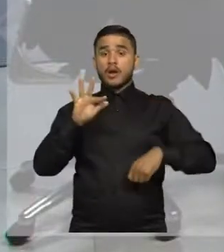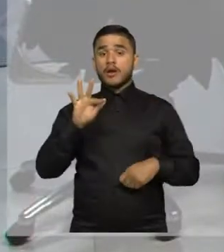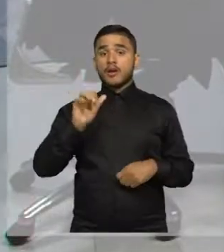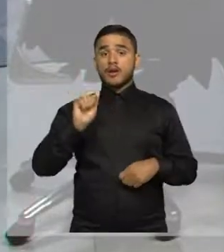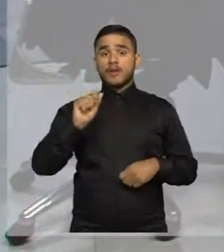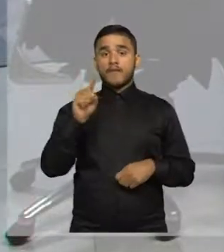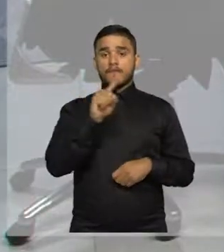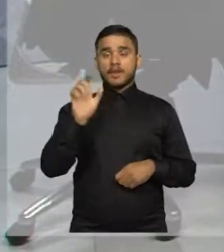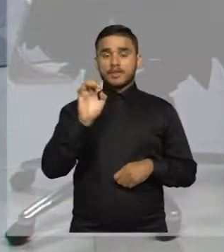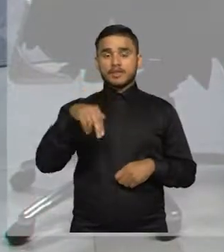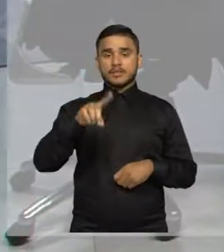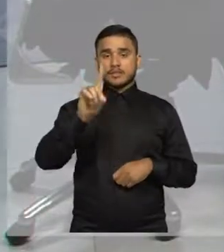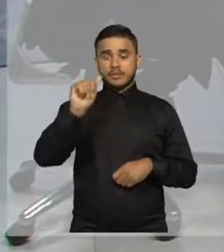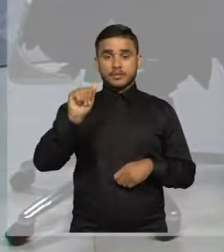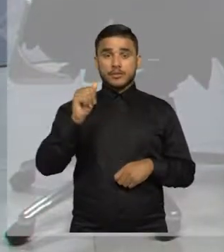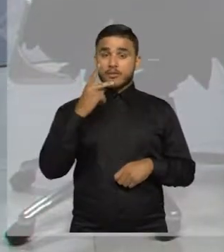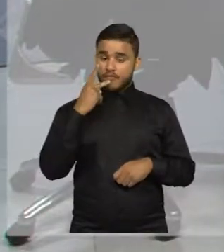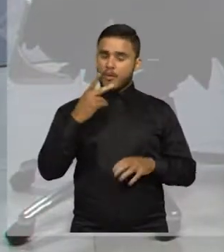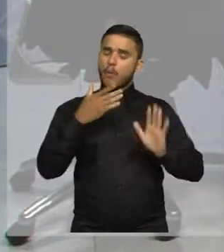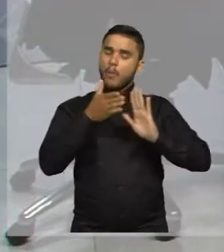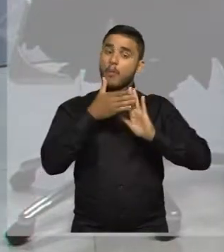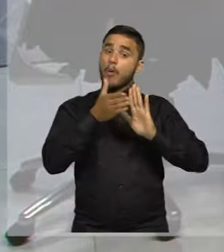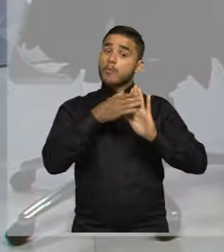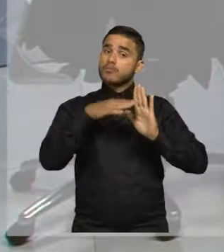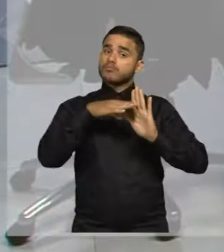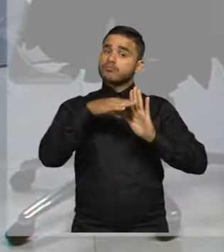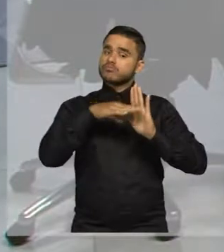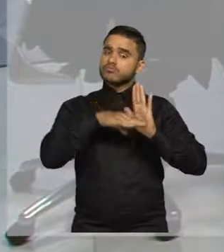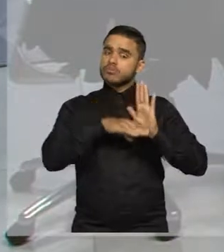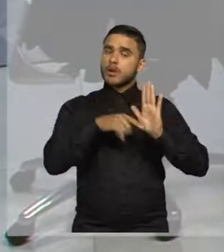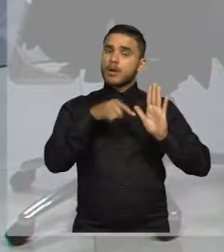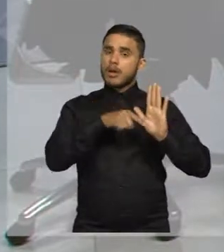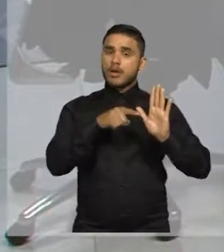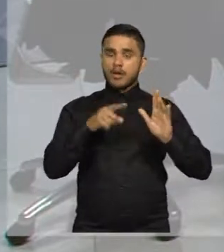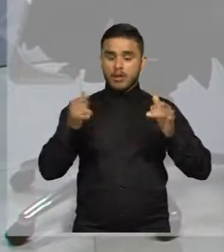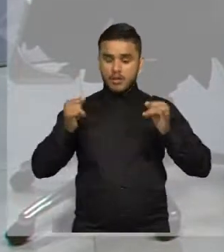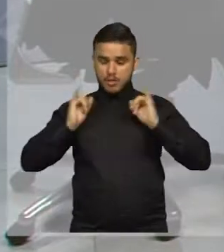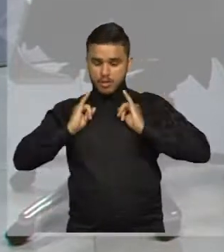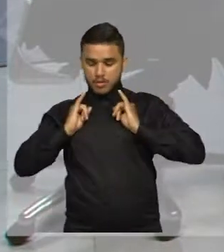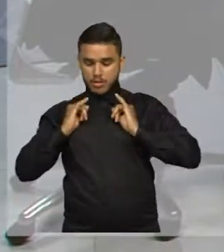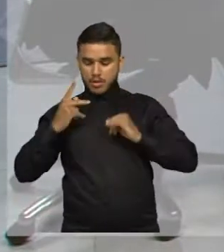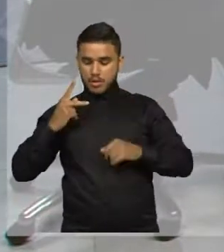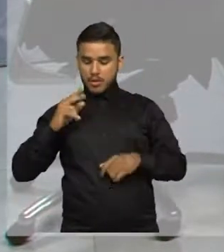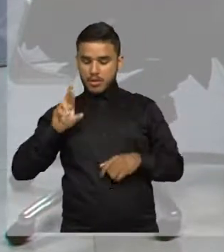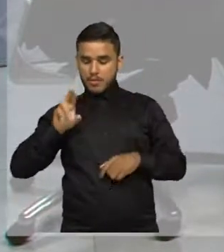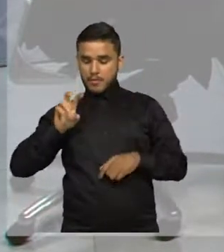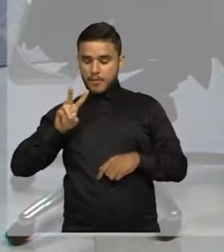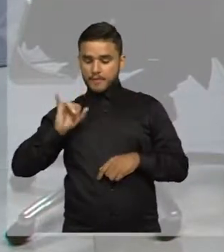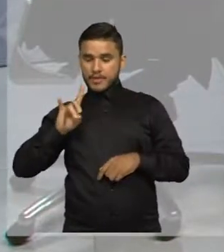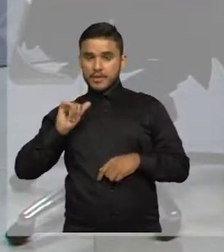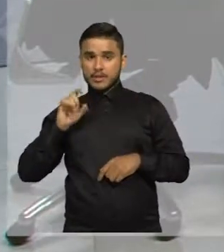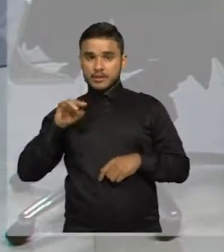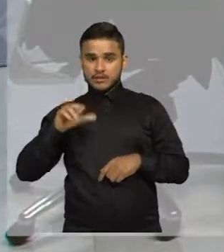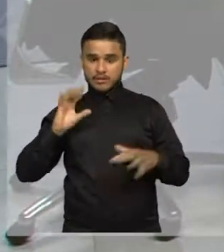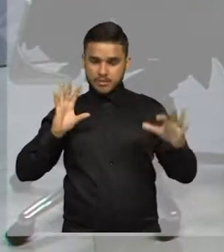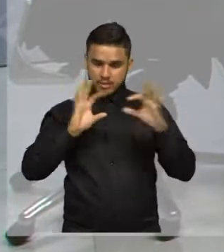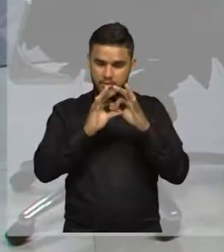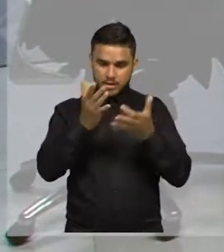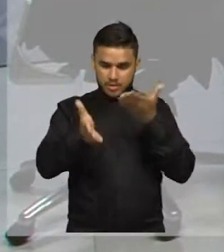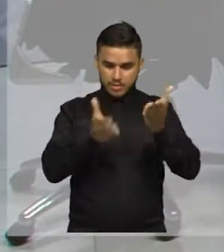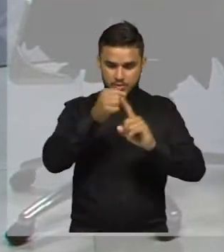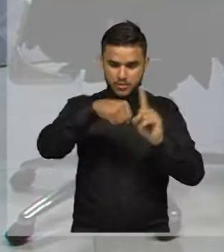o presidente eleito, defende uma Previdência que seja desvinculada Previdência da assistência